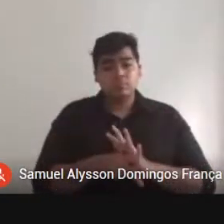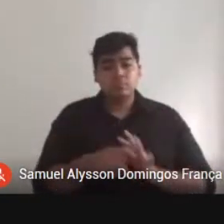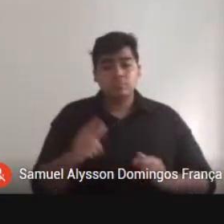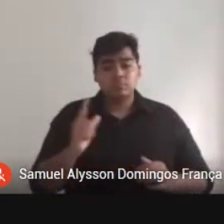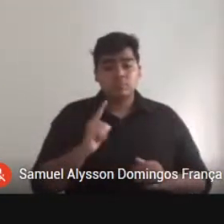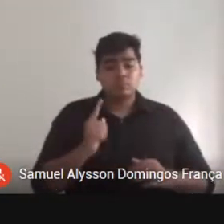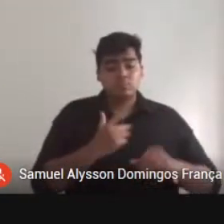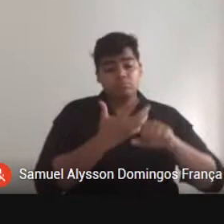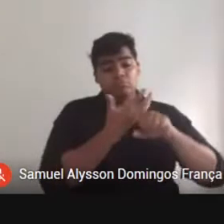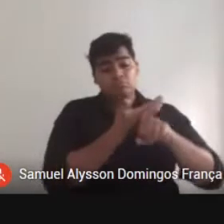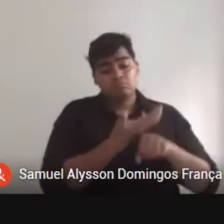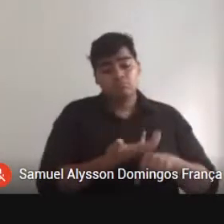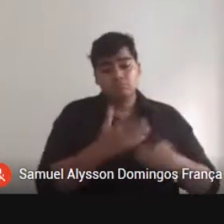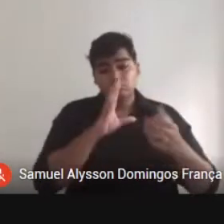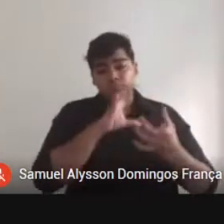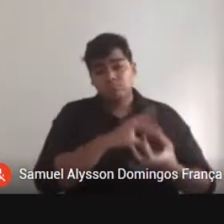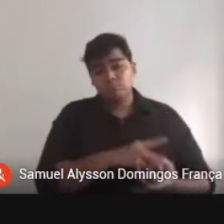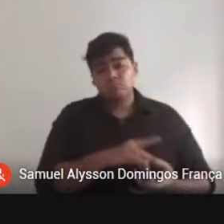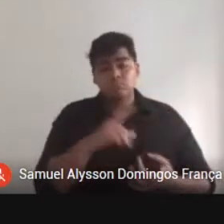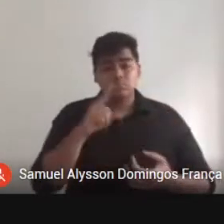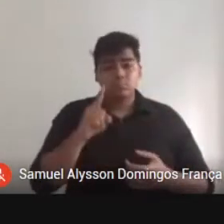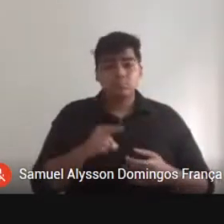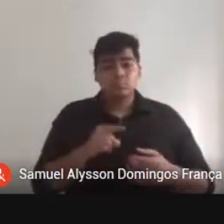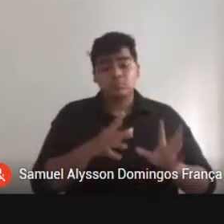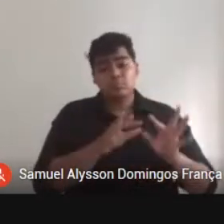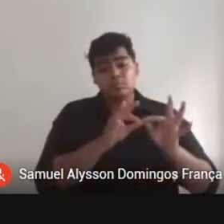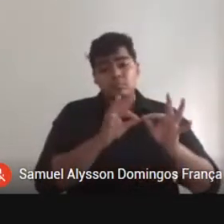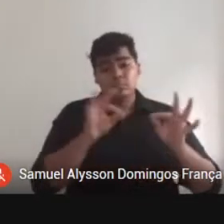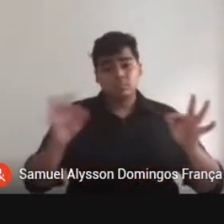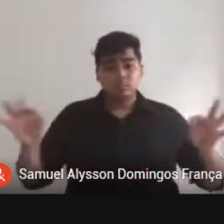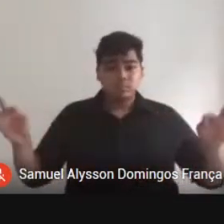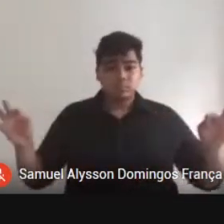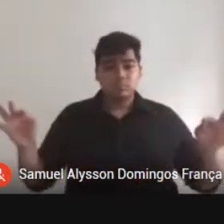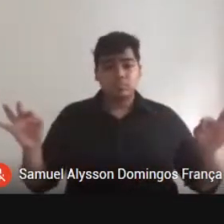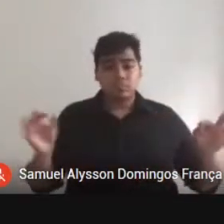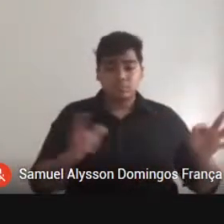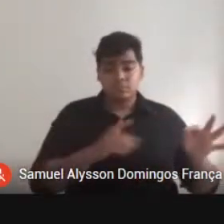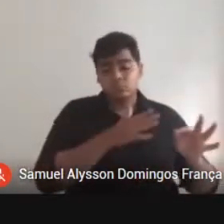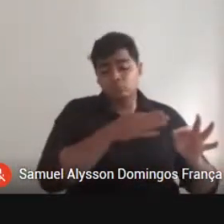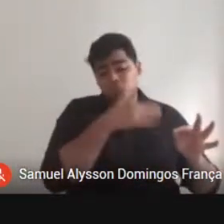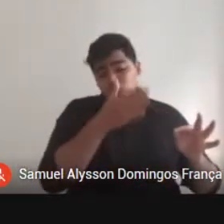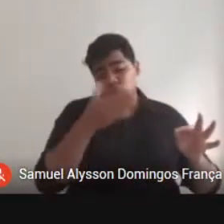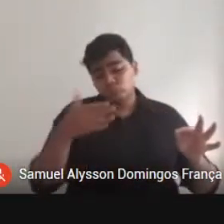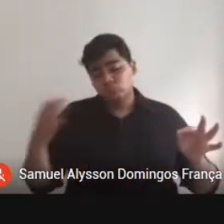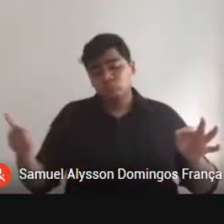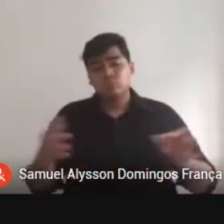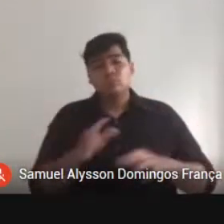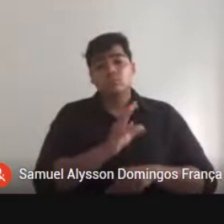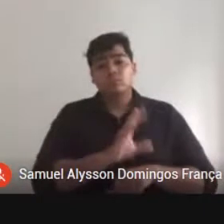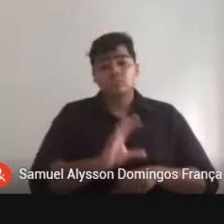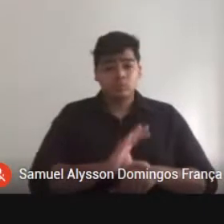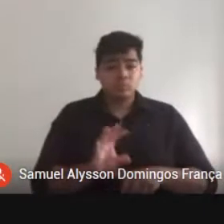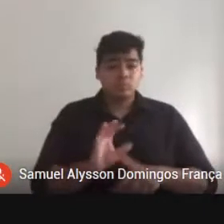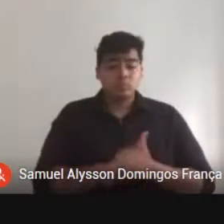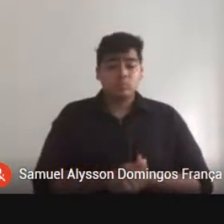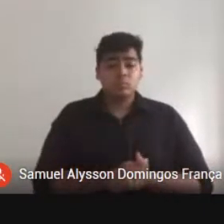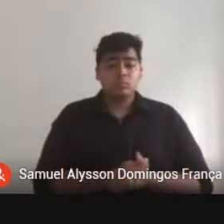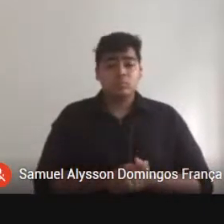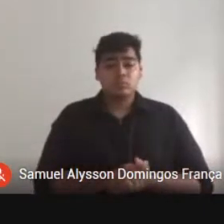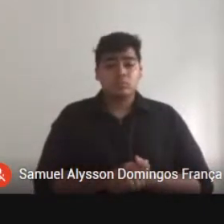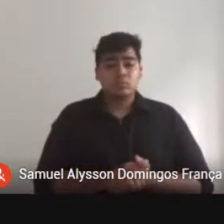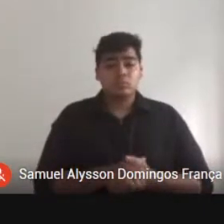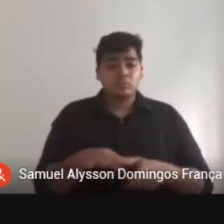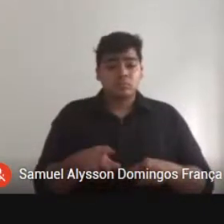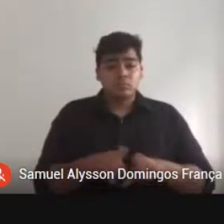Transdisciplinar, entendendo que é um formato horizontal, ou seja, ao longo do curso. A gente entendeu que a gente poderia